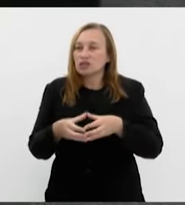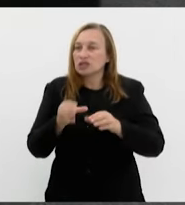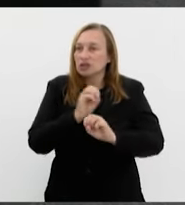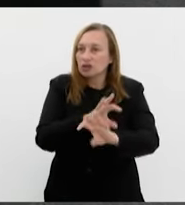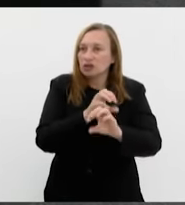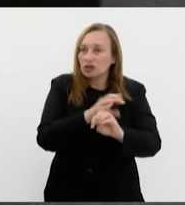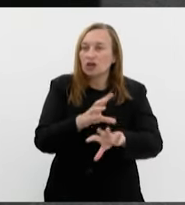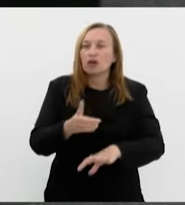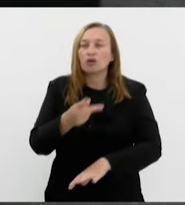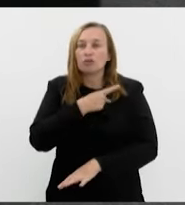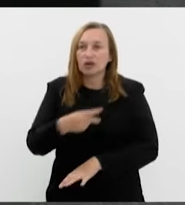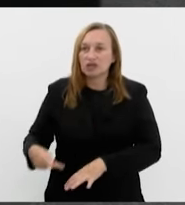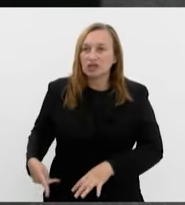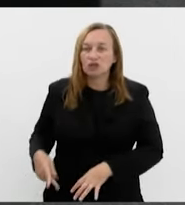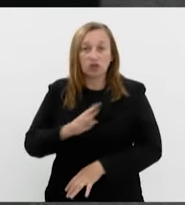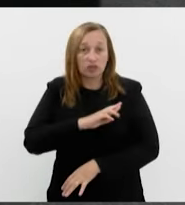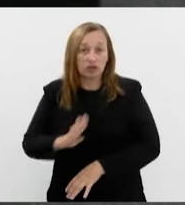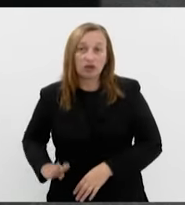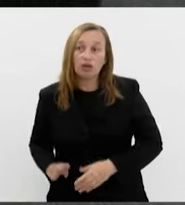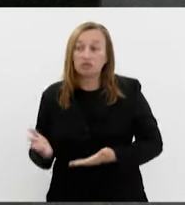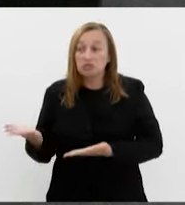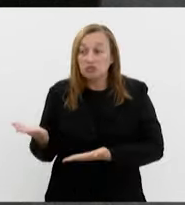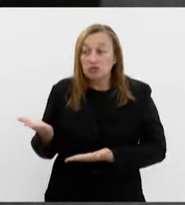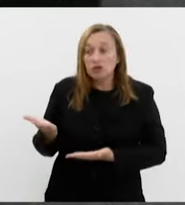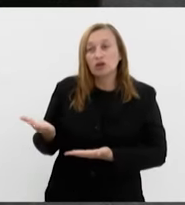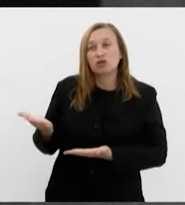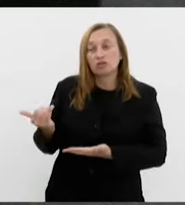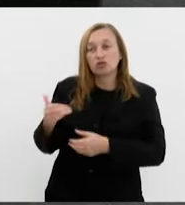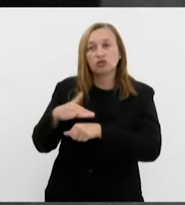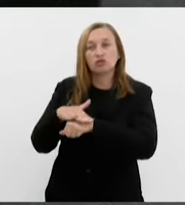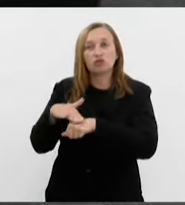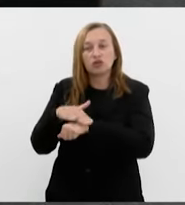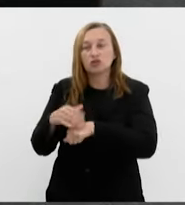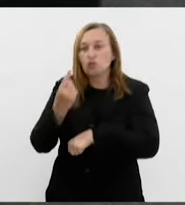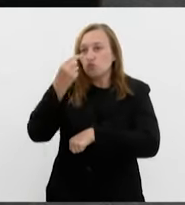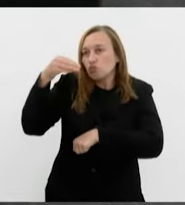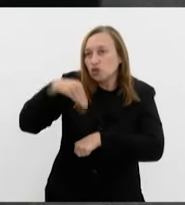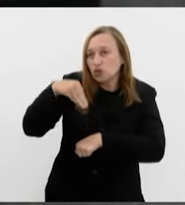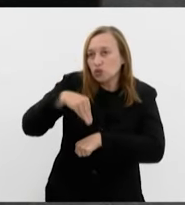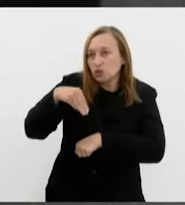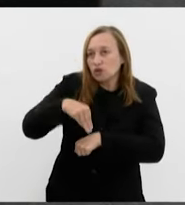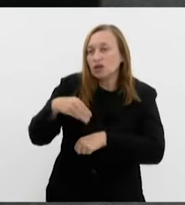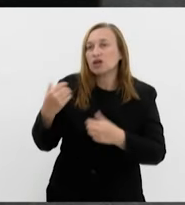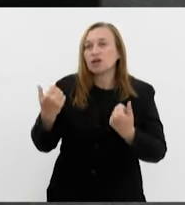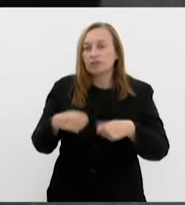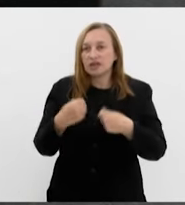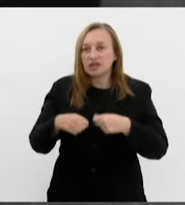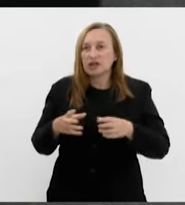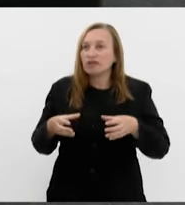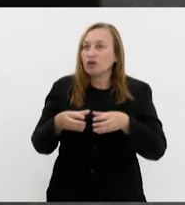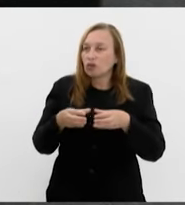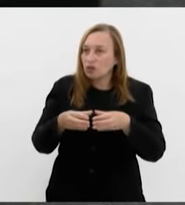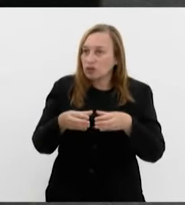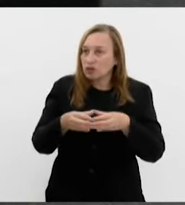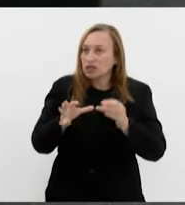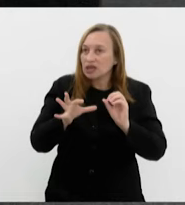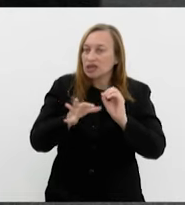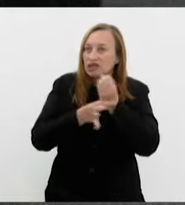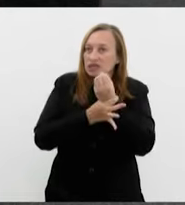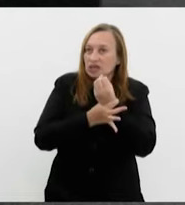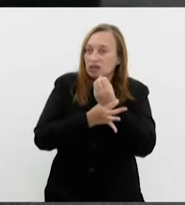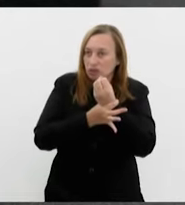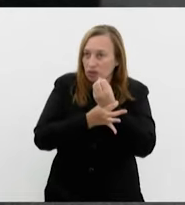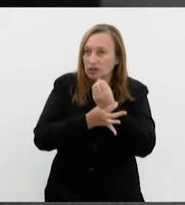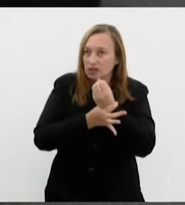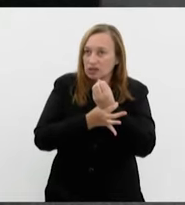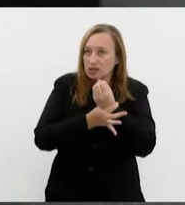presidente Rodrigo Bacelar me chamou e pediu, em uma conversa de um minuto, que ele precisava da comissão para garantir a sua eleição,